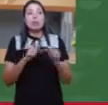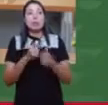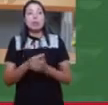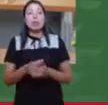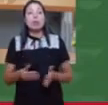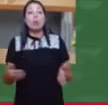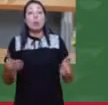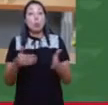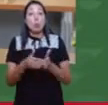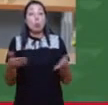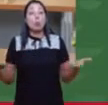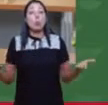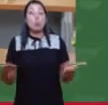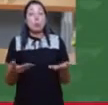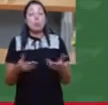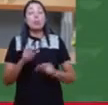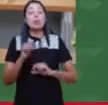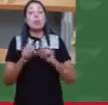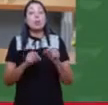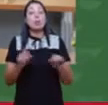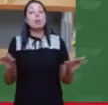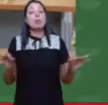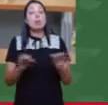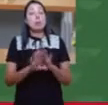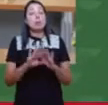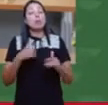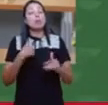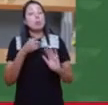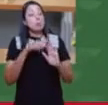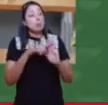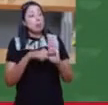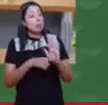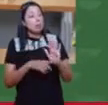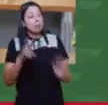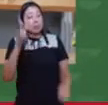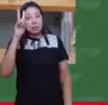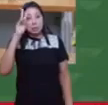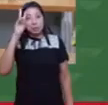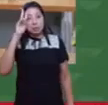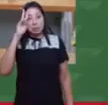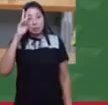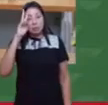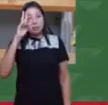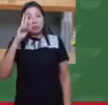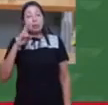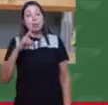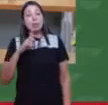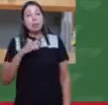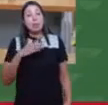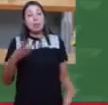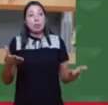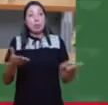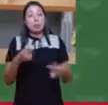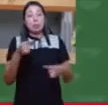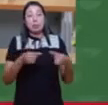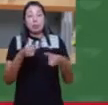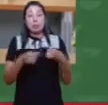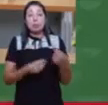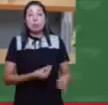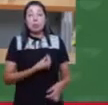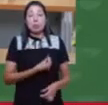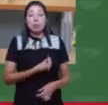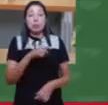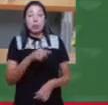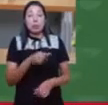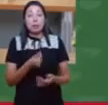última rodada agora para nós encerrarmos o nosso programa dessa segunda-feira. Nós optamos hoje em fazer o debate que está presente na